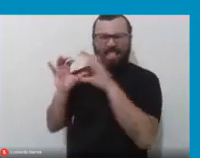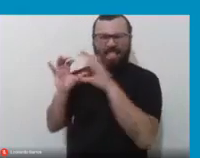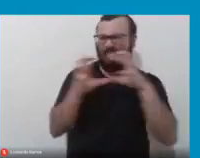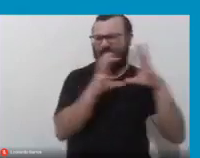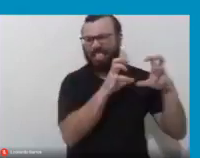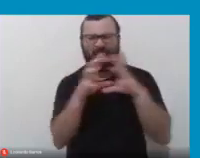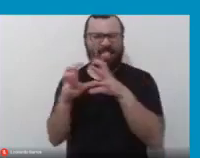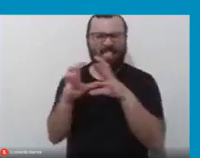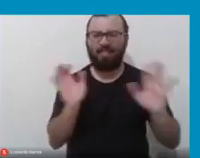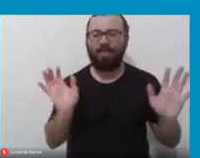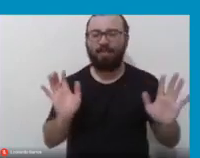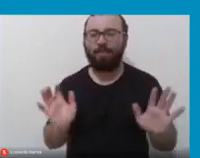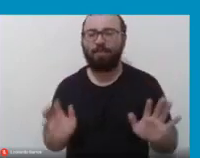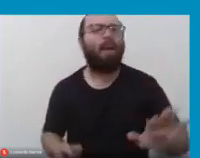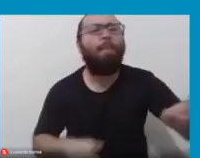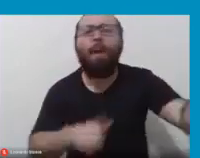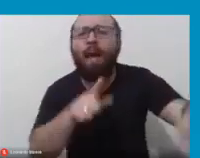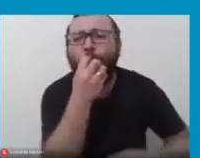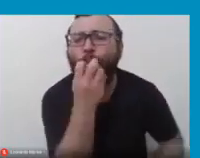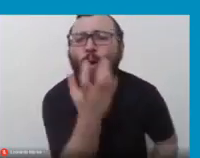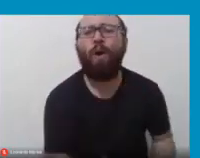Eu quero lembrar... Mas ainda é bom,